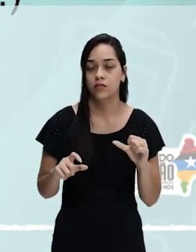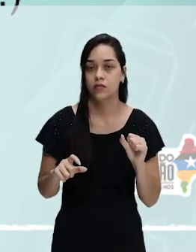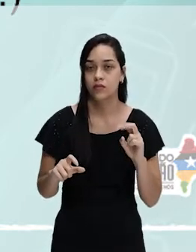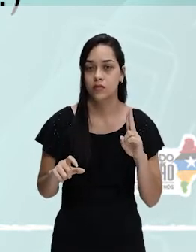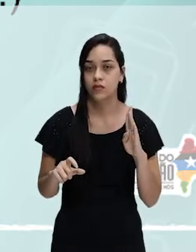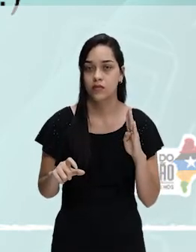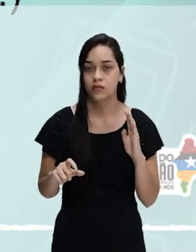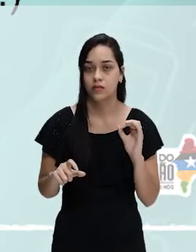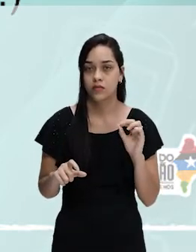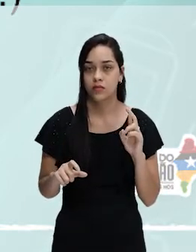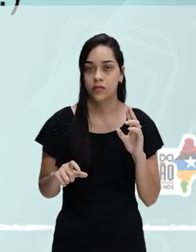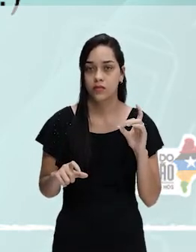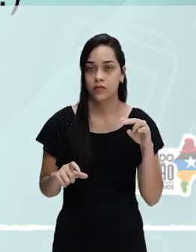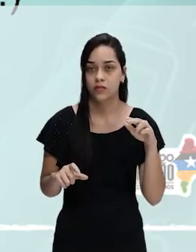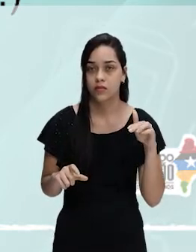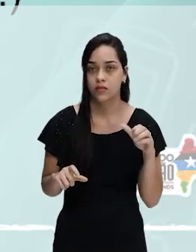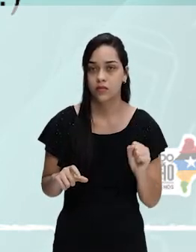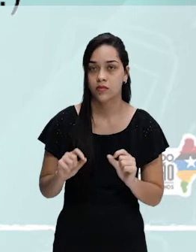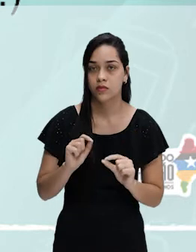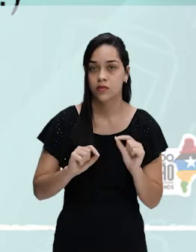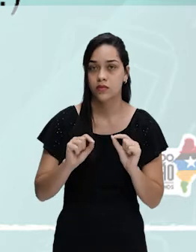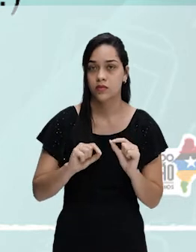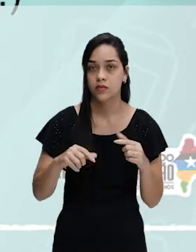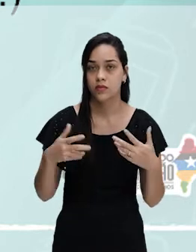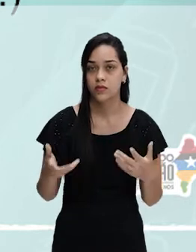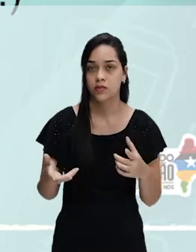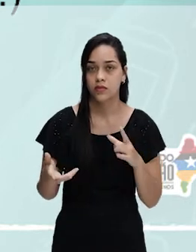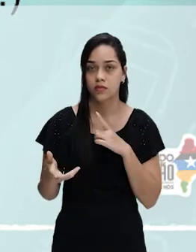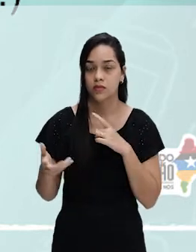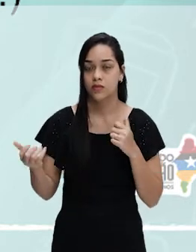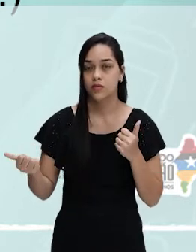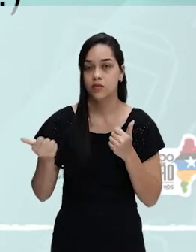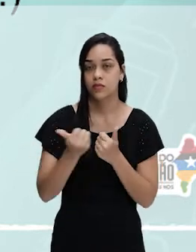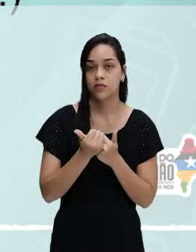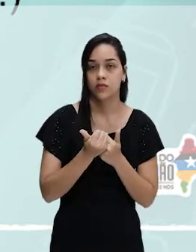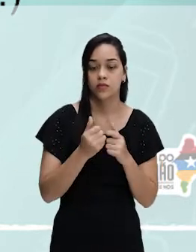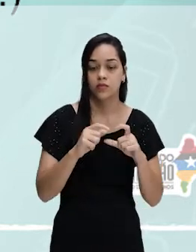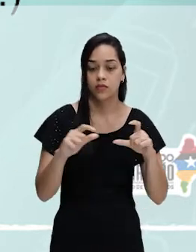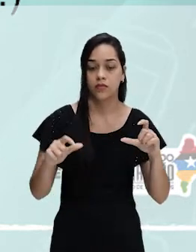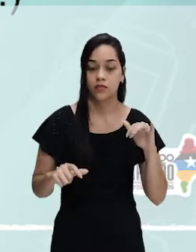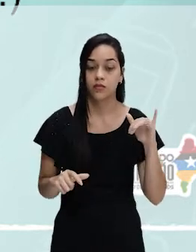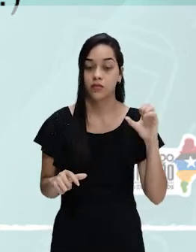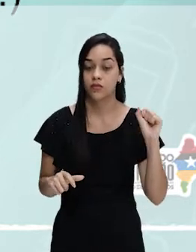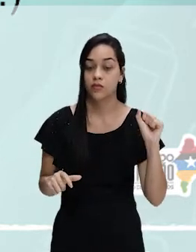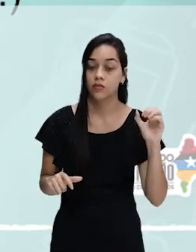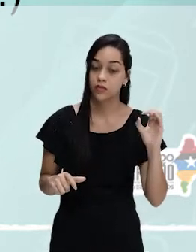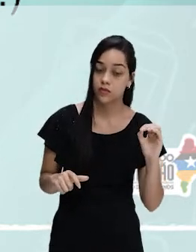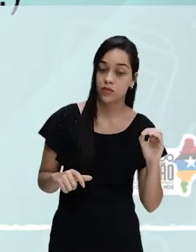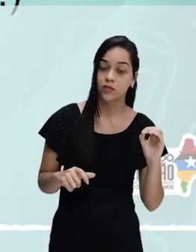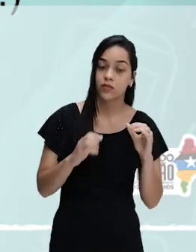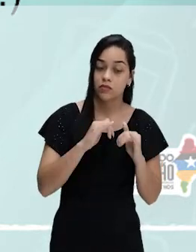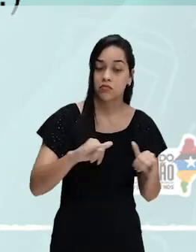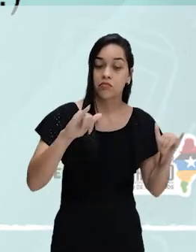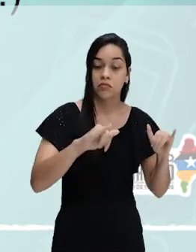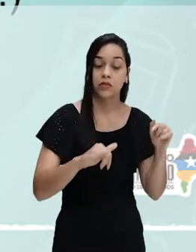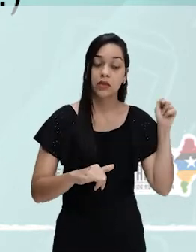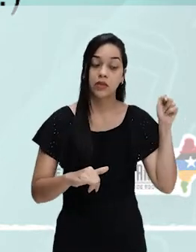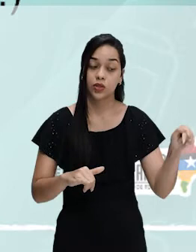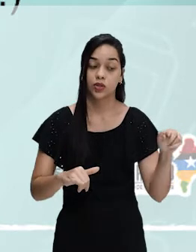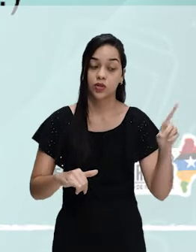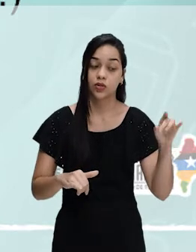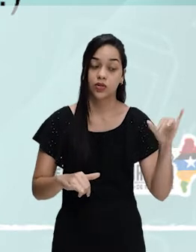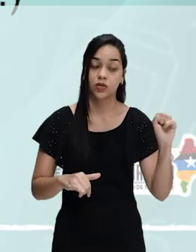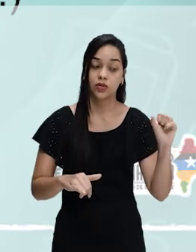subordinada, substantiva, objetiva e indireta é substituir pelo isso. Informe-se